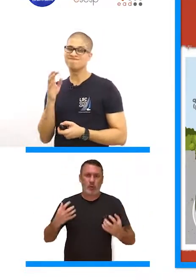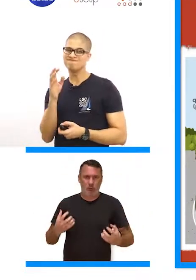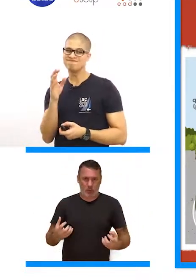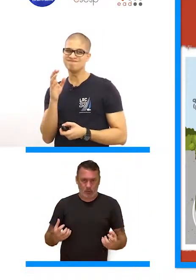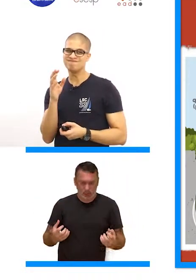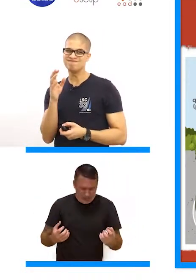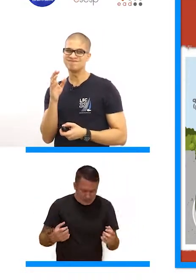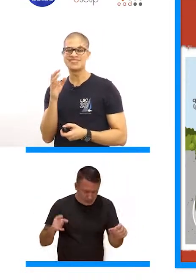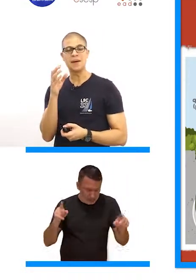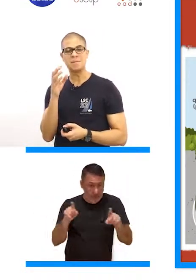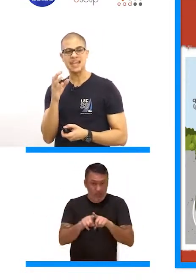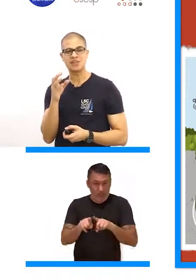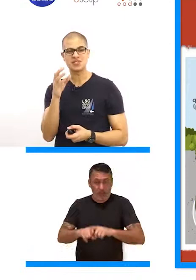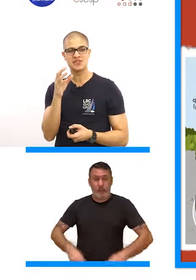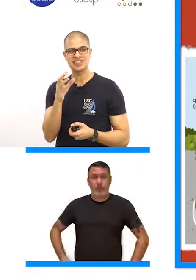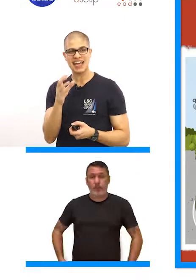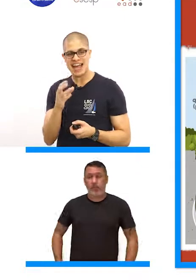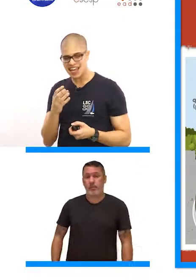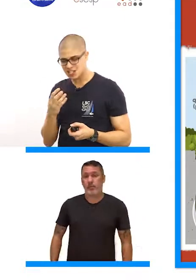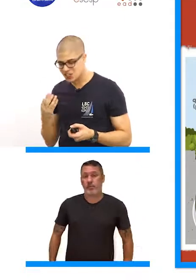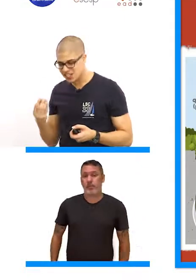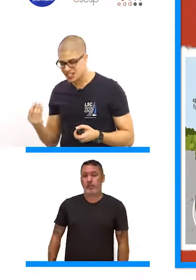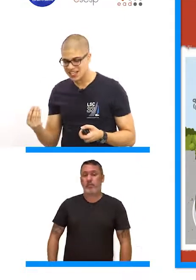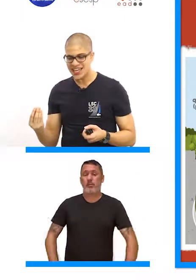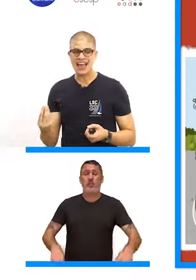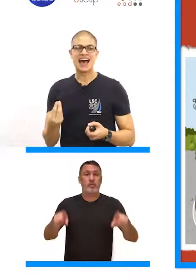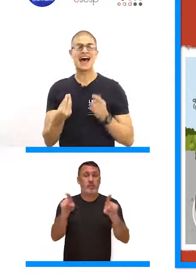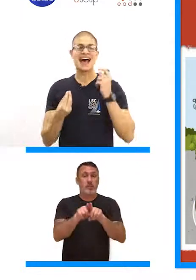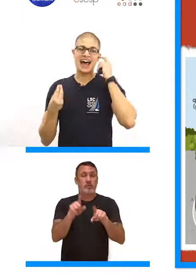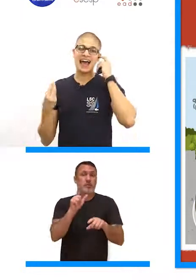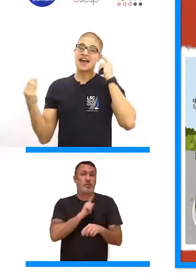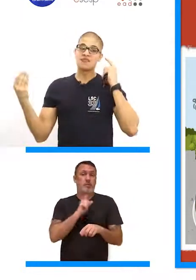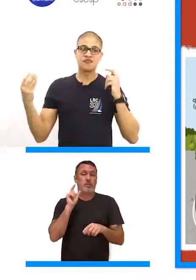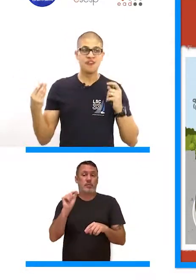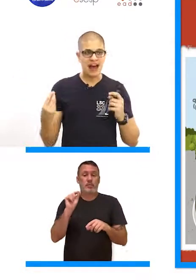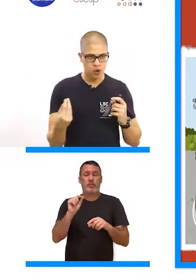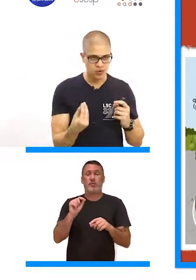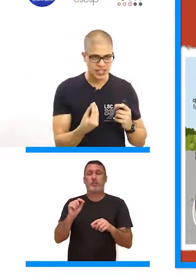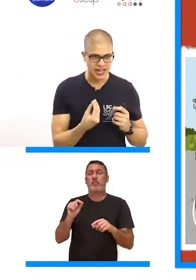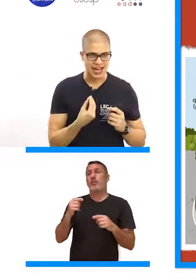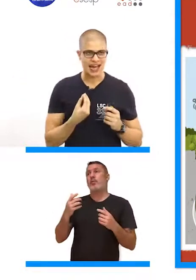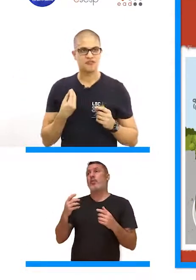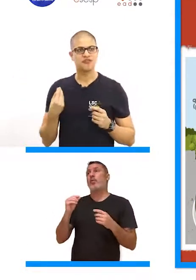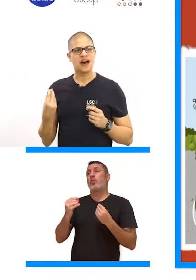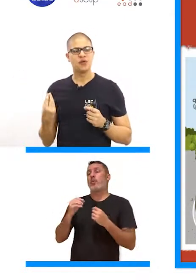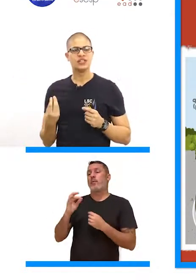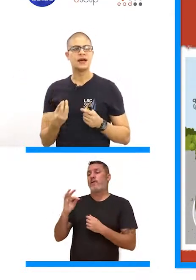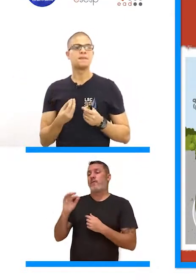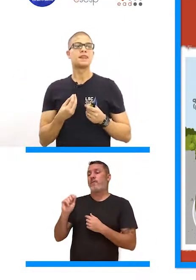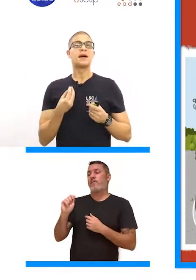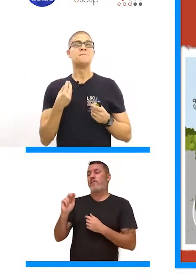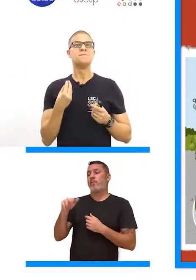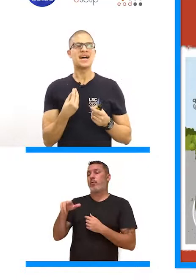processo. Também a nocividade à fauna